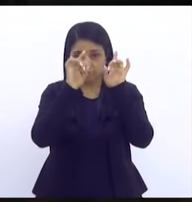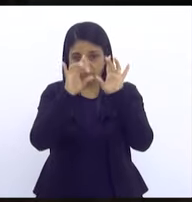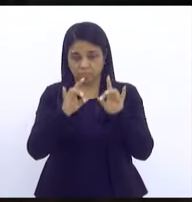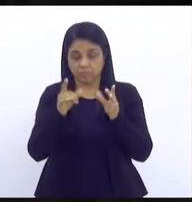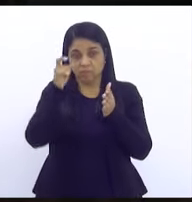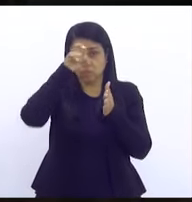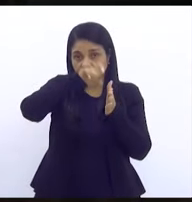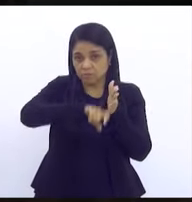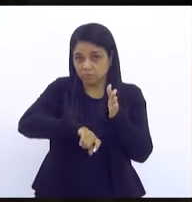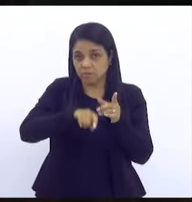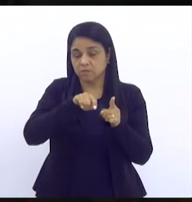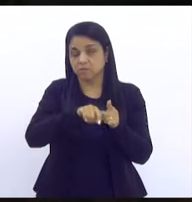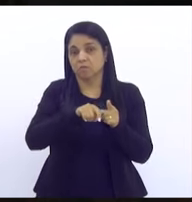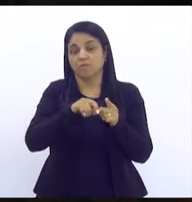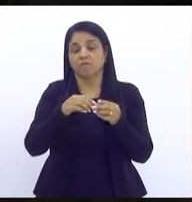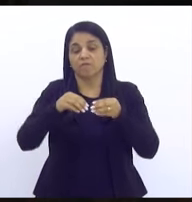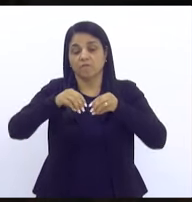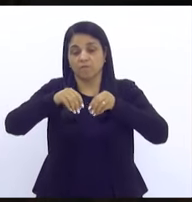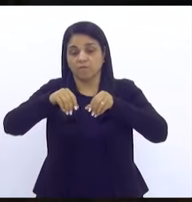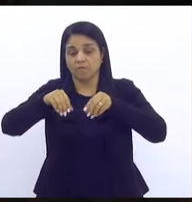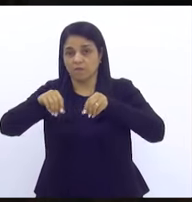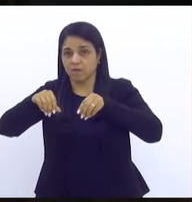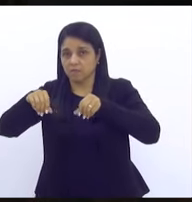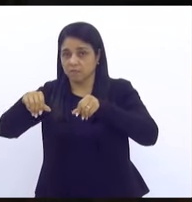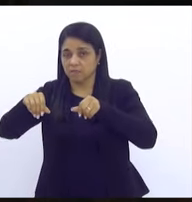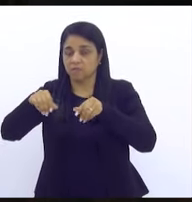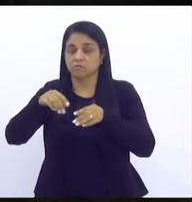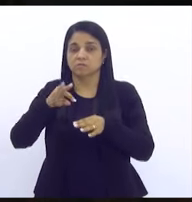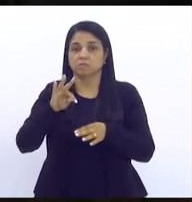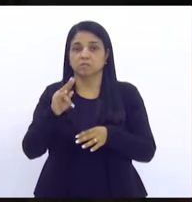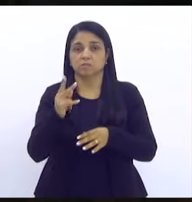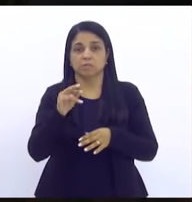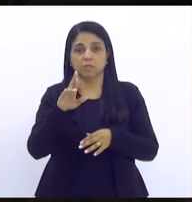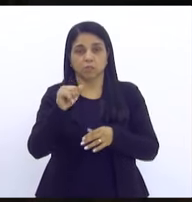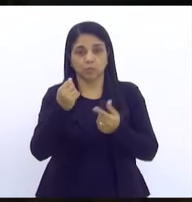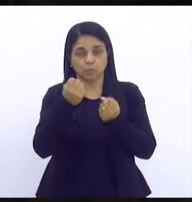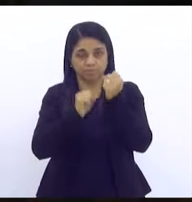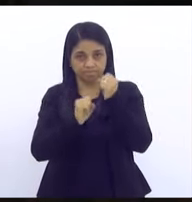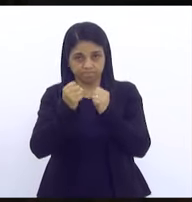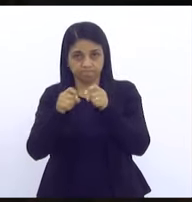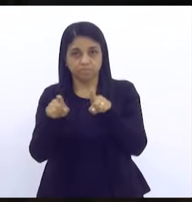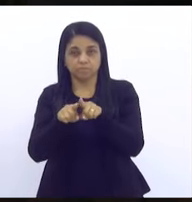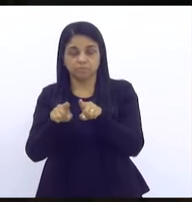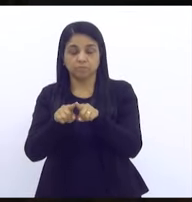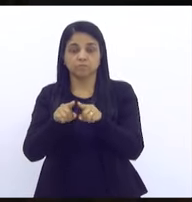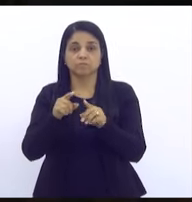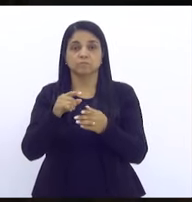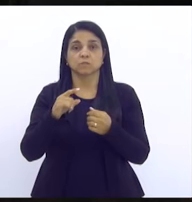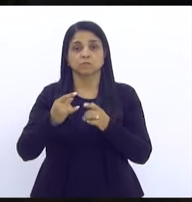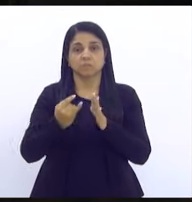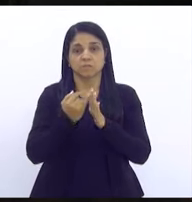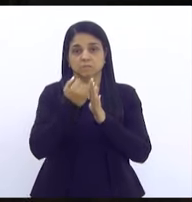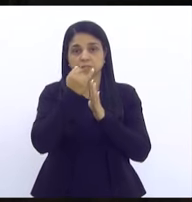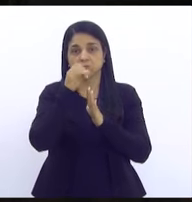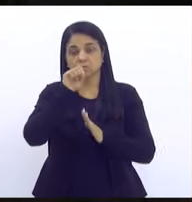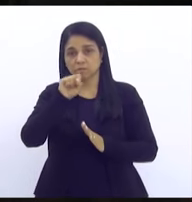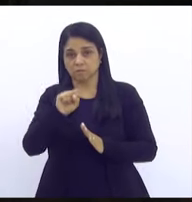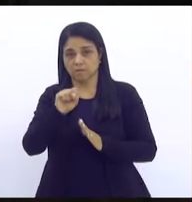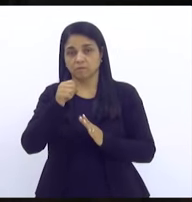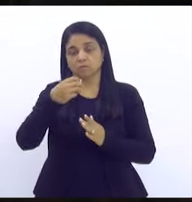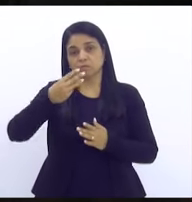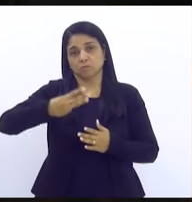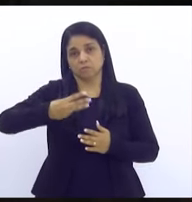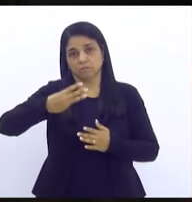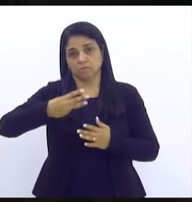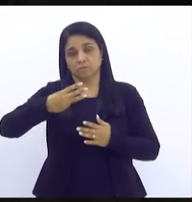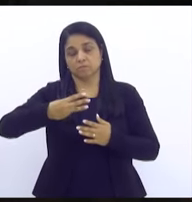tributação para farinha de trigo e produtos resultantes da sua industrialização com base no inciso 8º do artigo 3º da